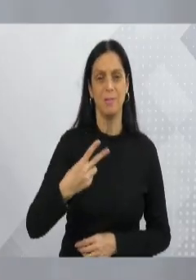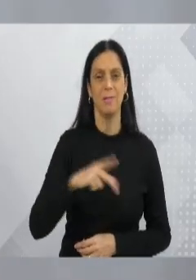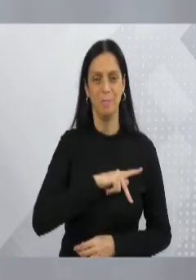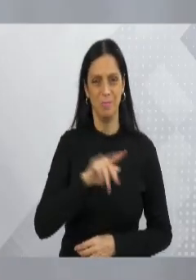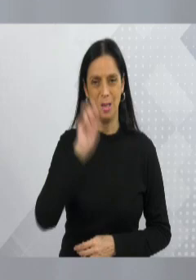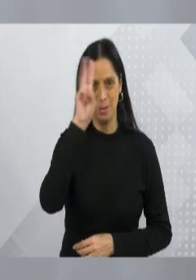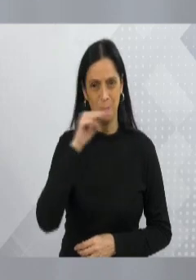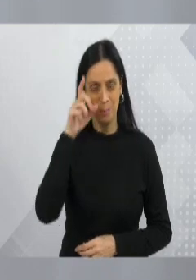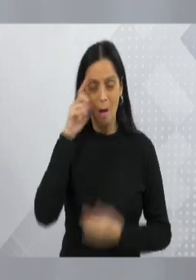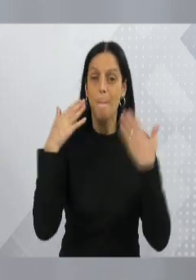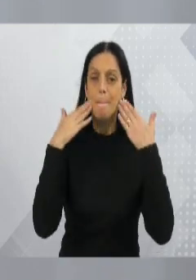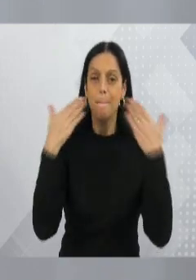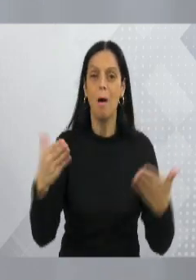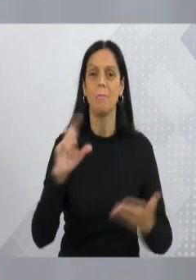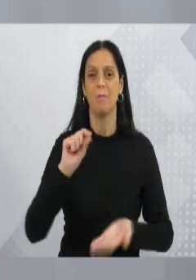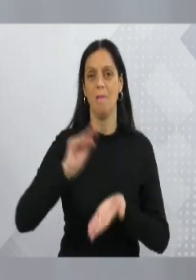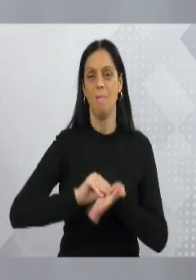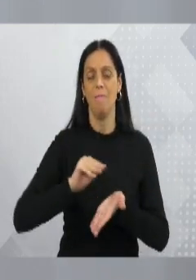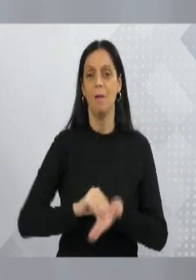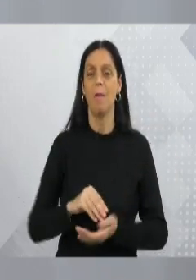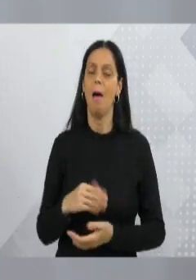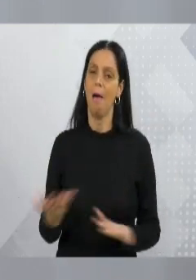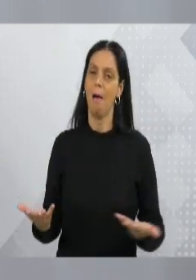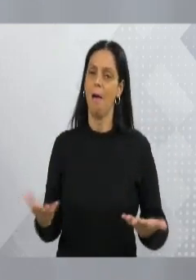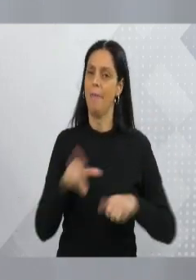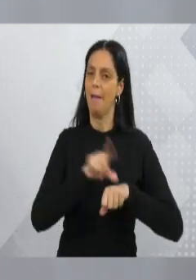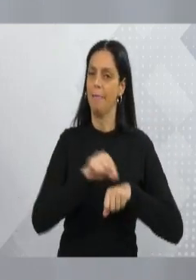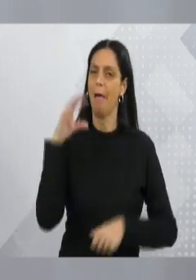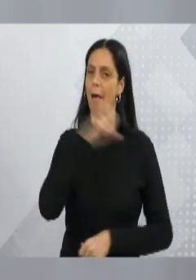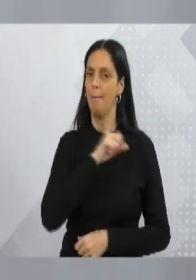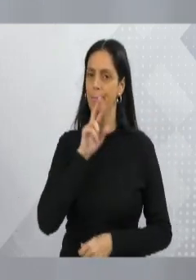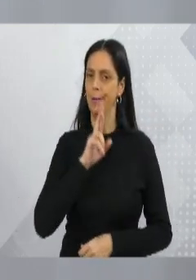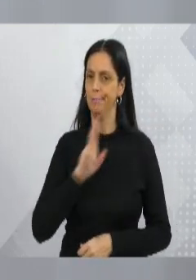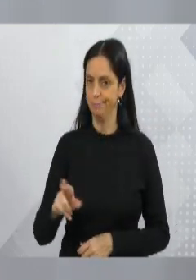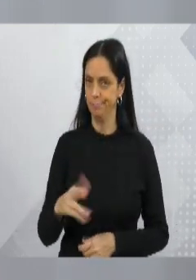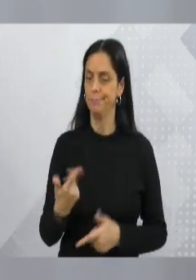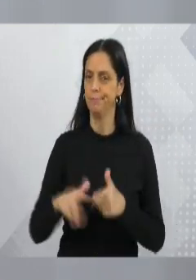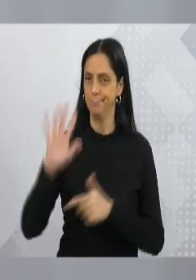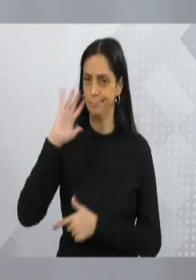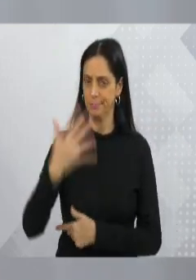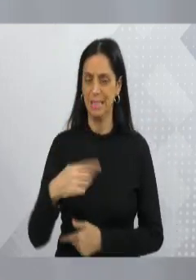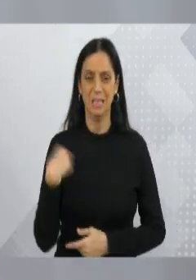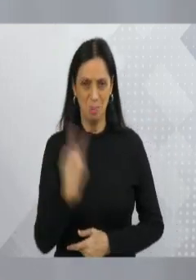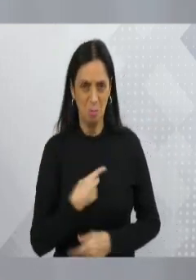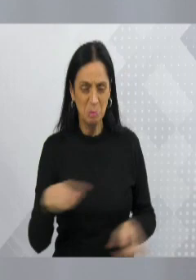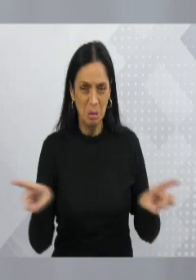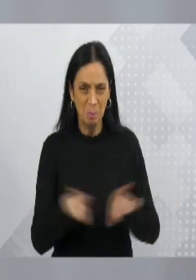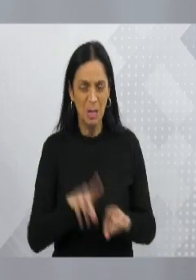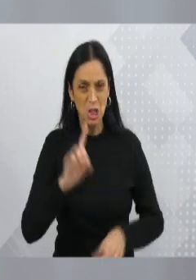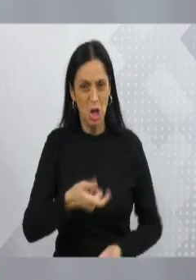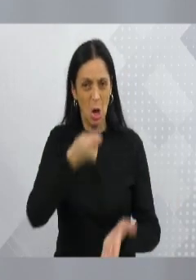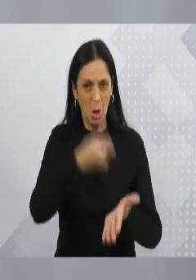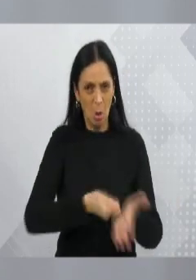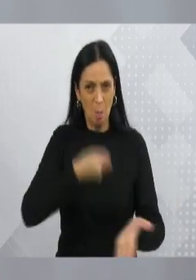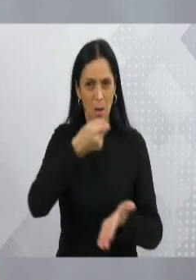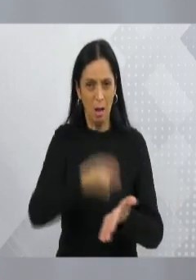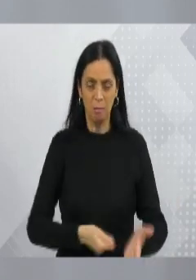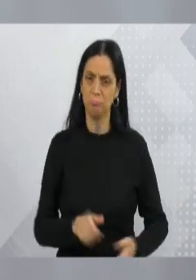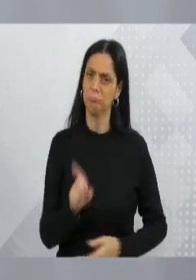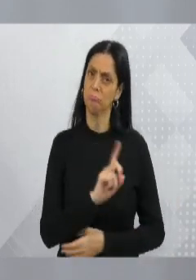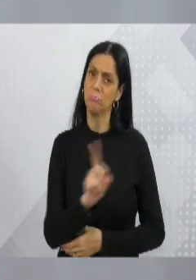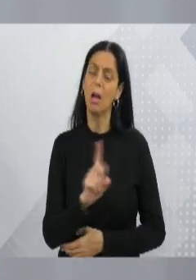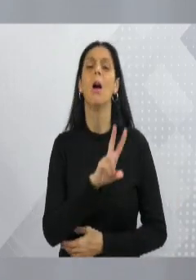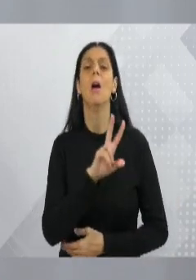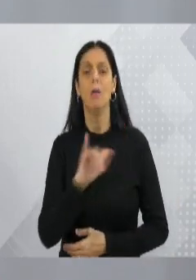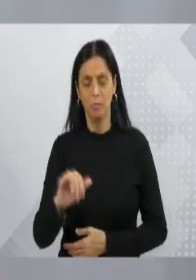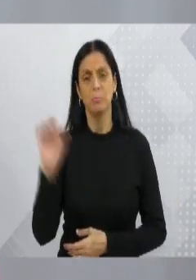expor de fato isso E aí senhores não podia ser diferente nós aqui não vamos ficar só na cobrança porque a gente não é um disco furado